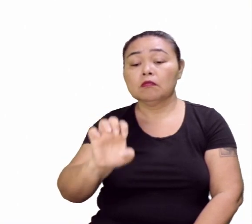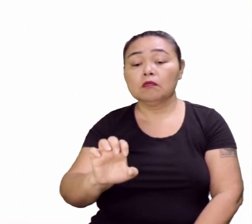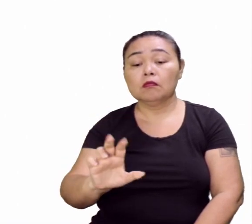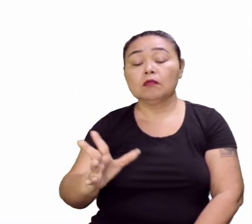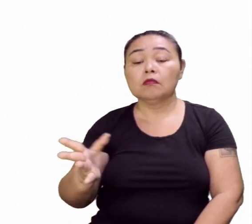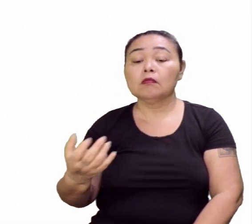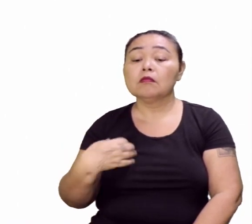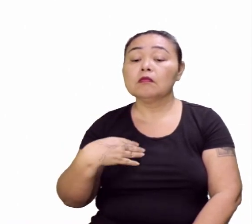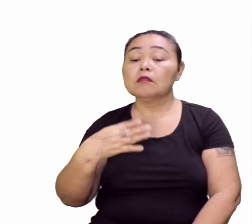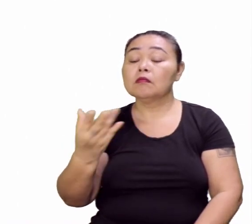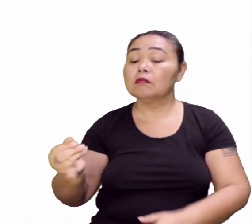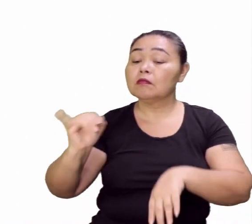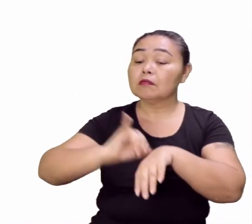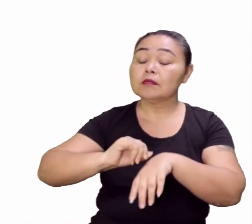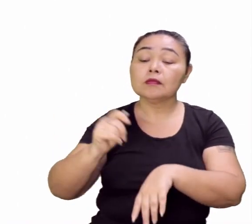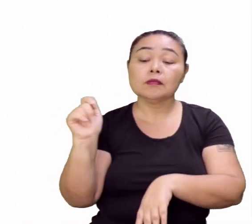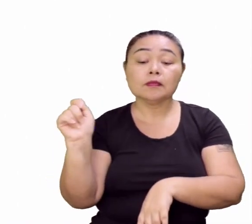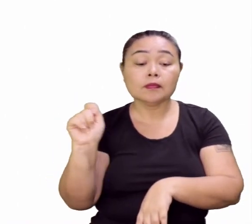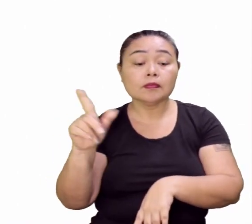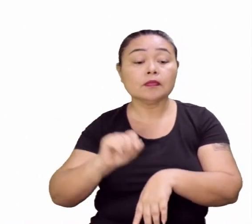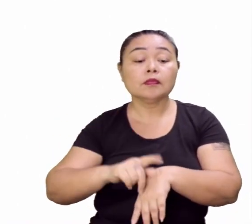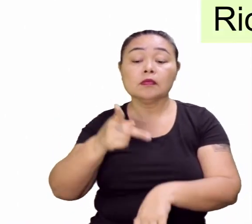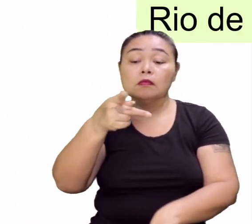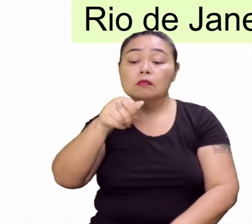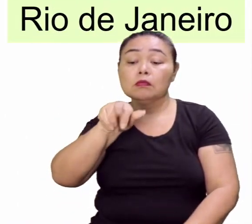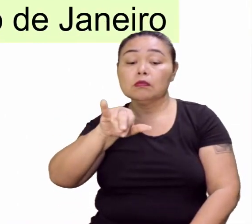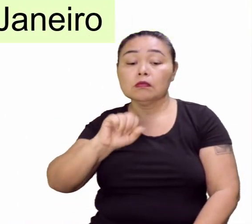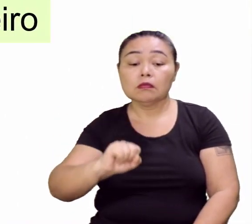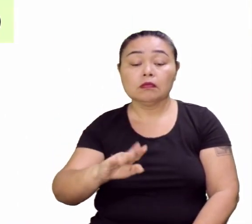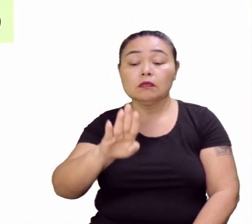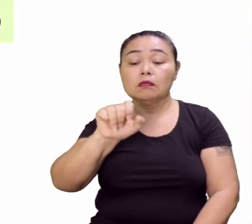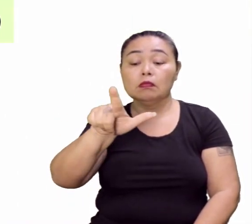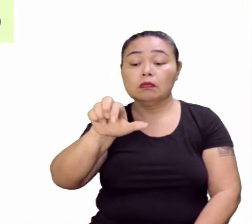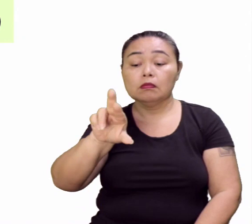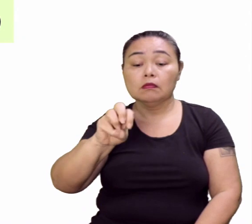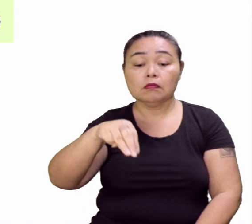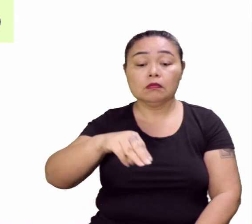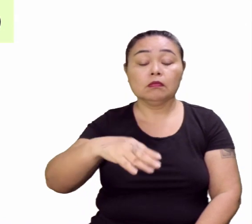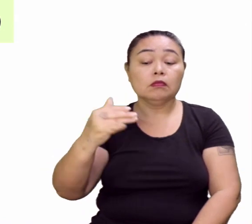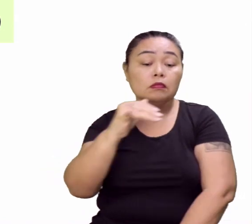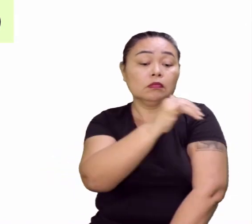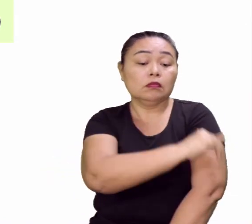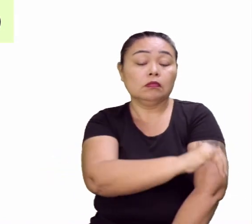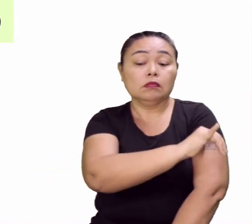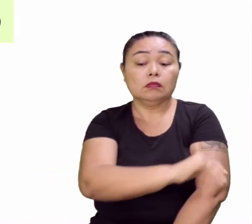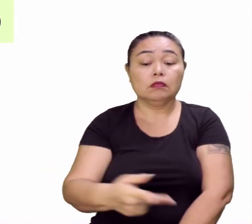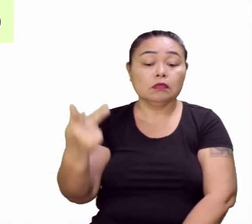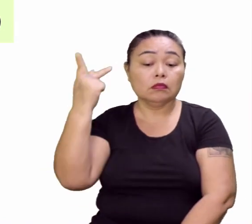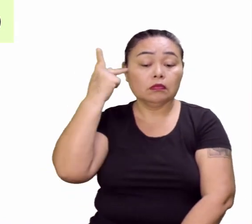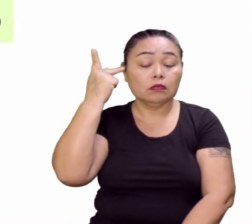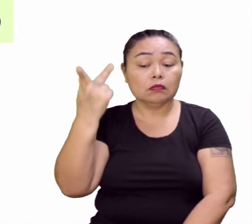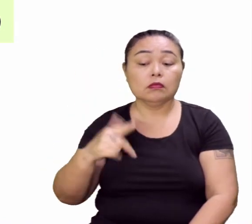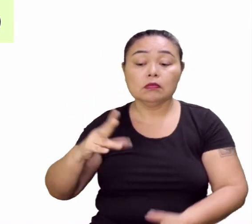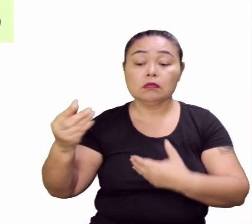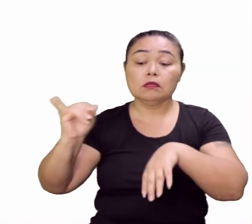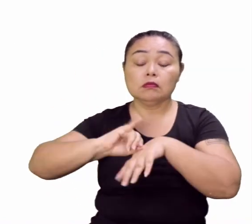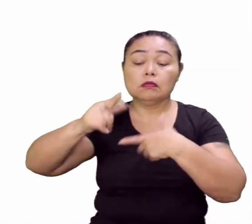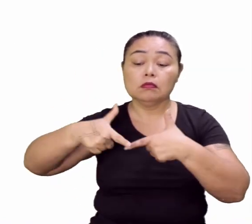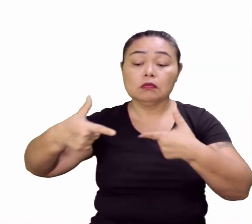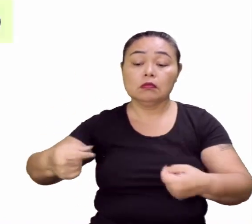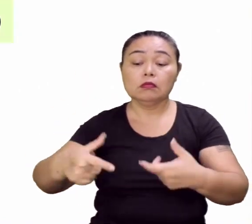Londres, Buenos Aires, Paris, Berlim, Rio de Janeiro, São Paulo e